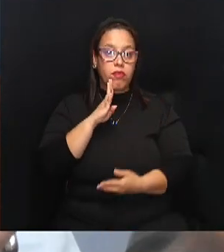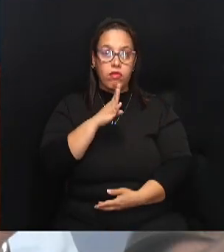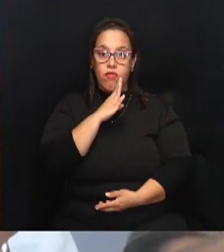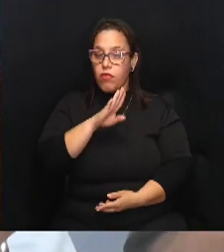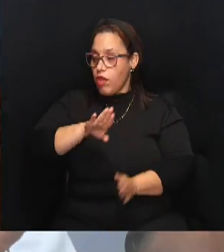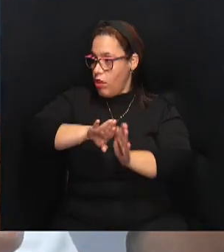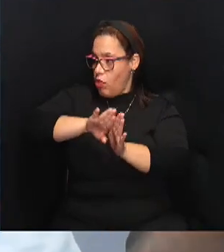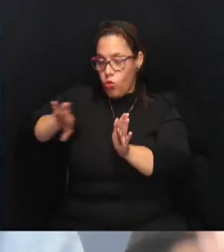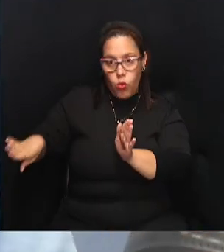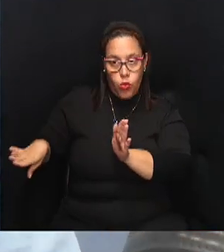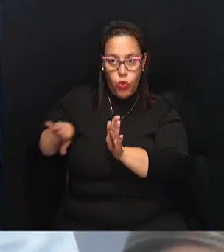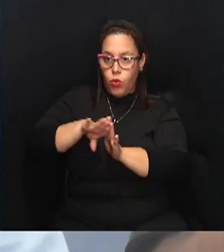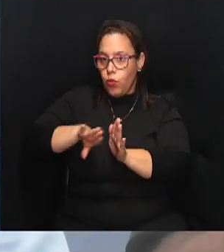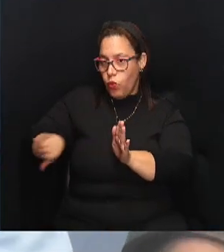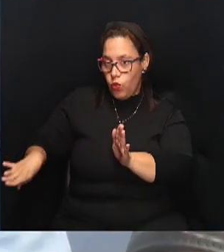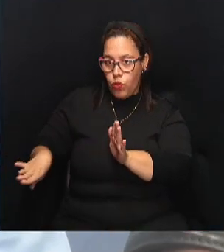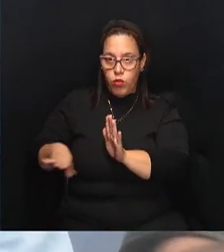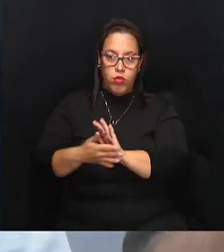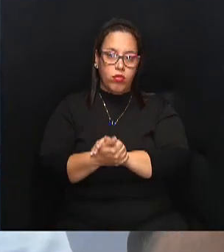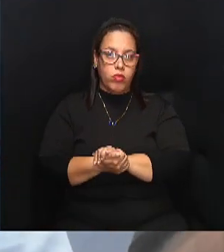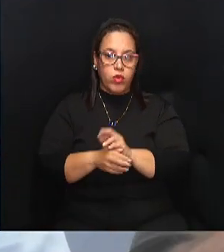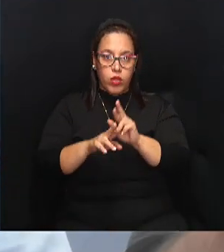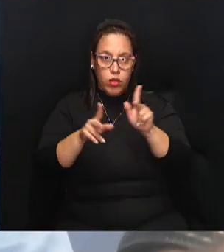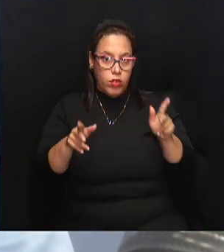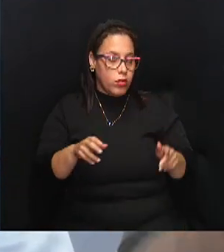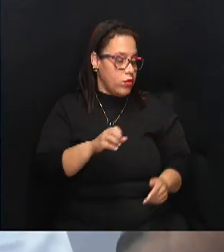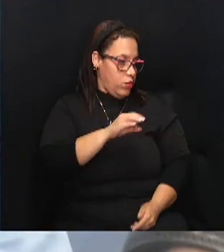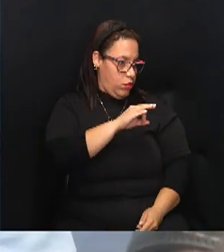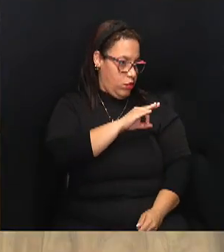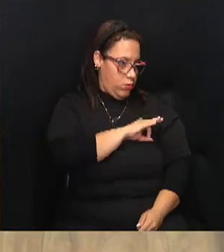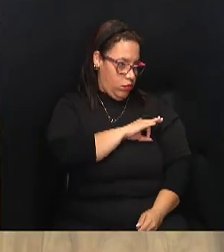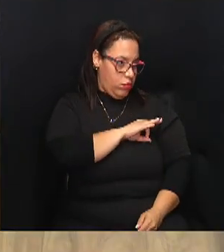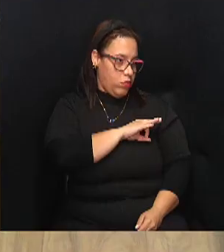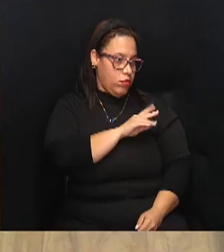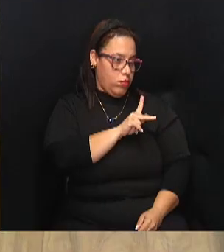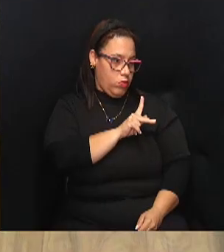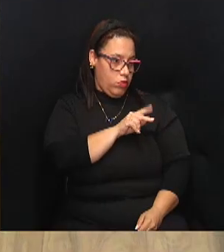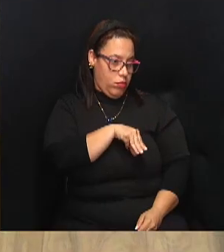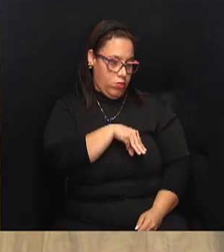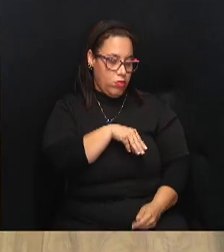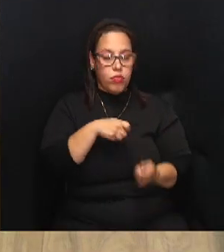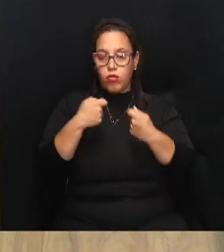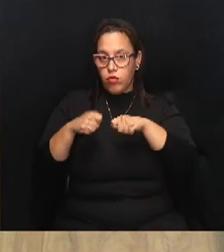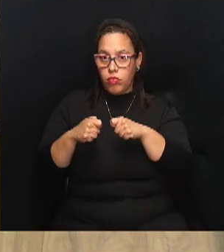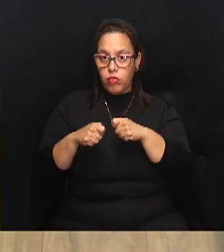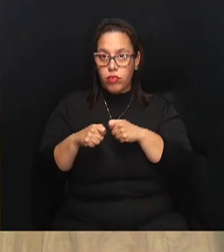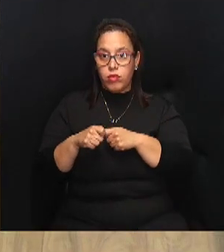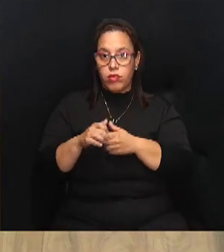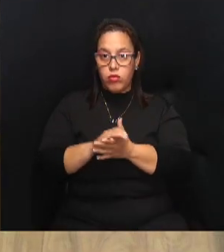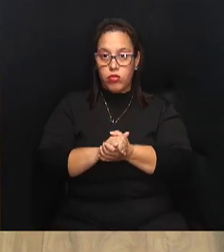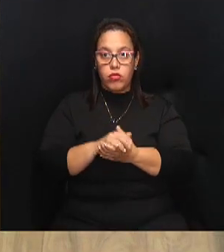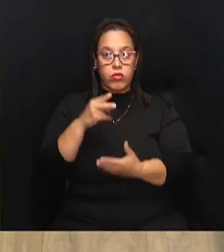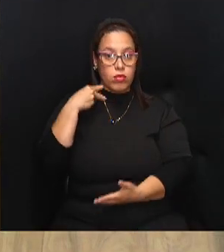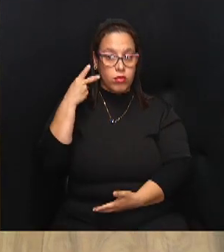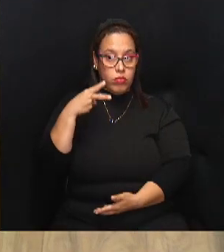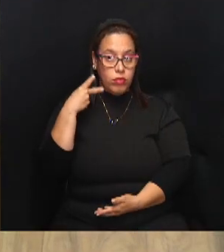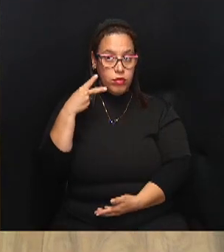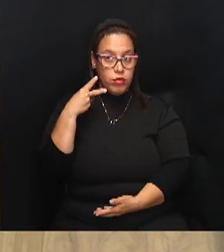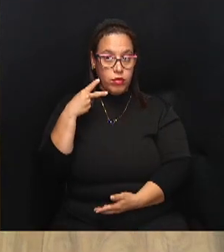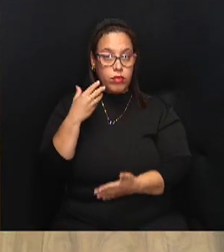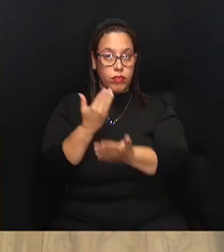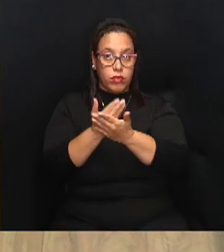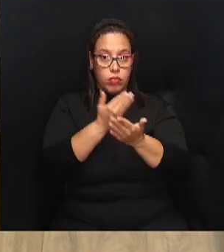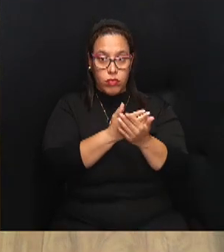São outras convênio coisas. com o Isso. município, são vários Isso. convênios com o Estado Mas, e município e daí- que podem ser feitos. E daí vem a calhar o que o vereador está falando. Sim. Se tem um estudo